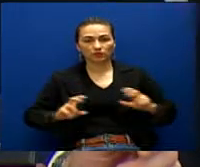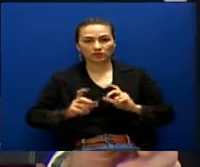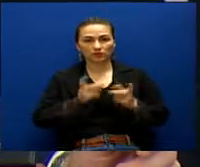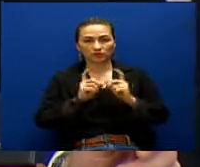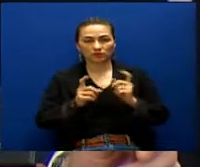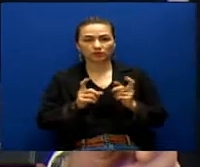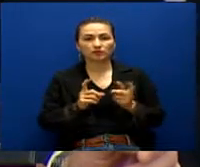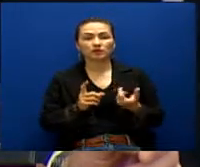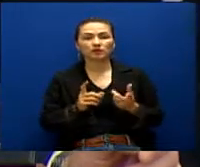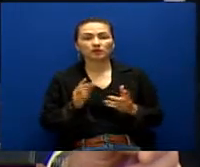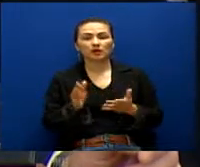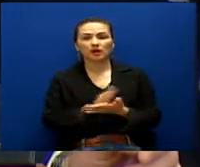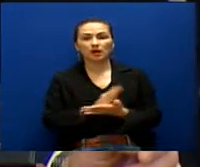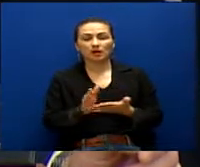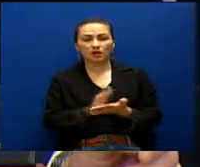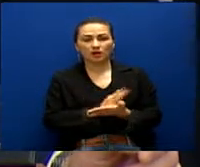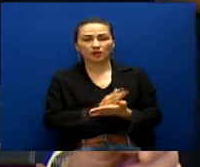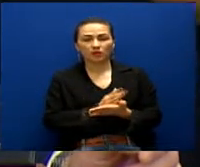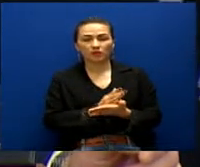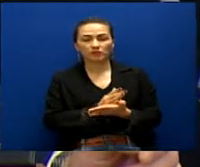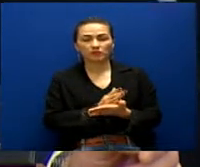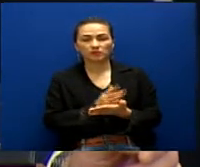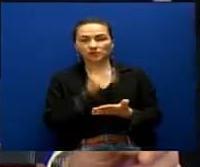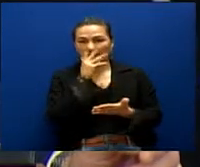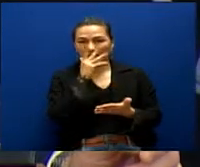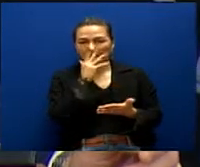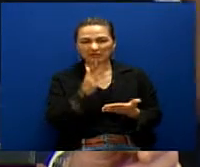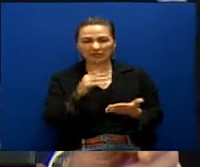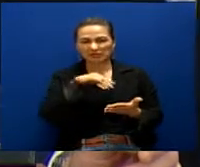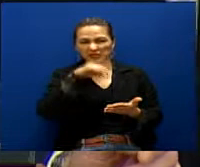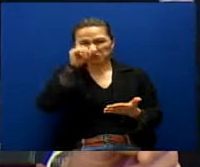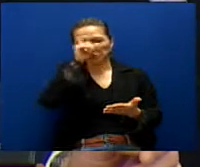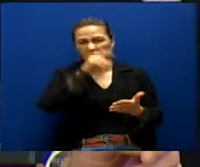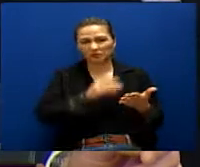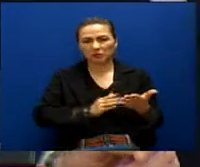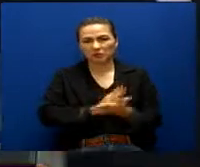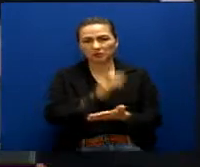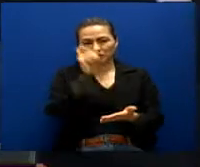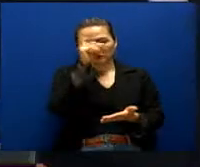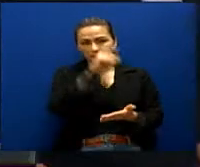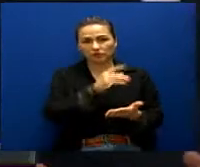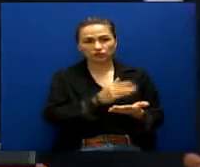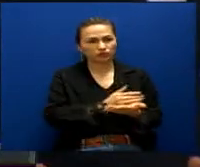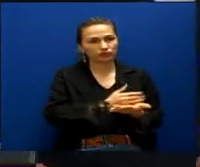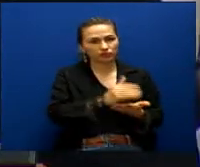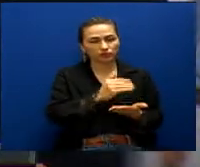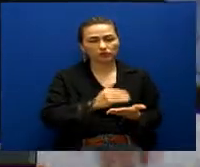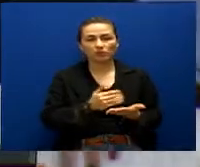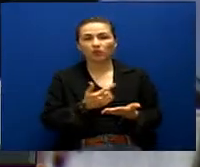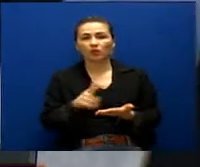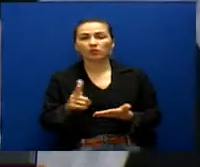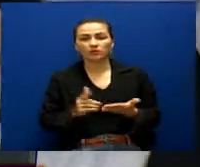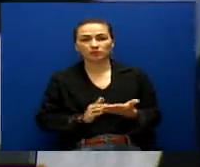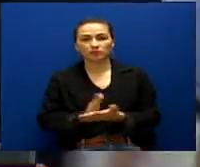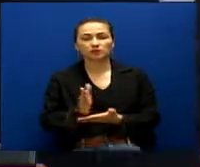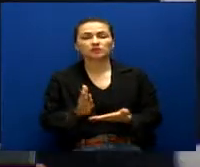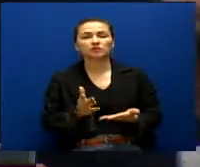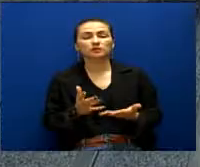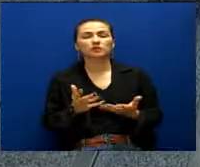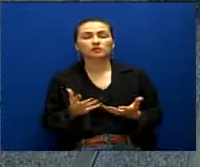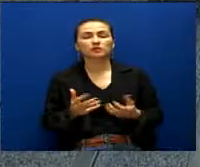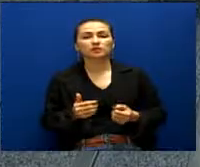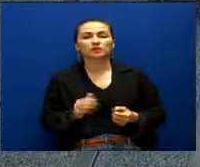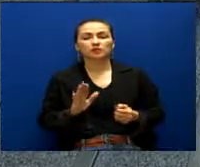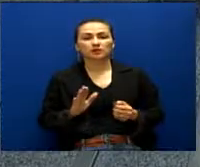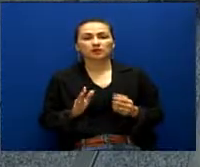e rejeitamos aquelas que estão pela rejeição. Aprovou de todos os vereadores. Não, eu concordo. Eu quero defender minhas emendas,